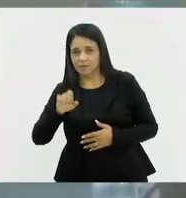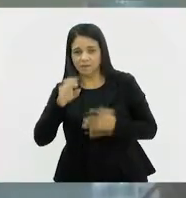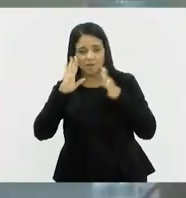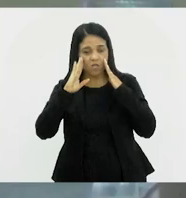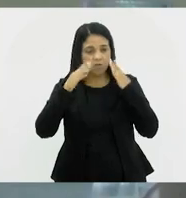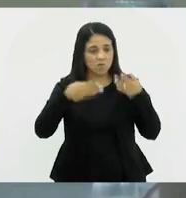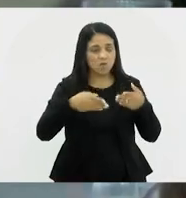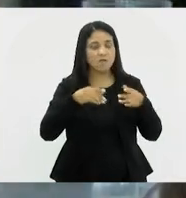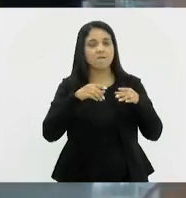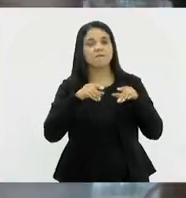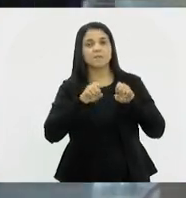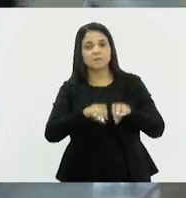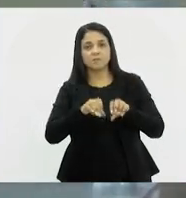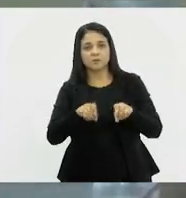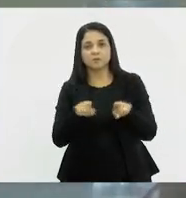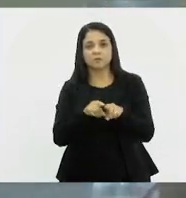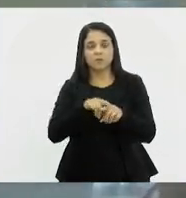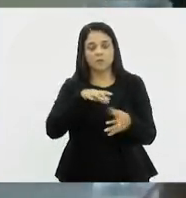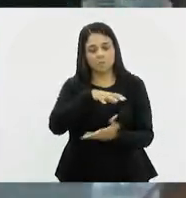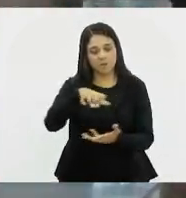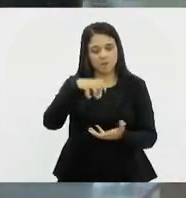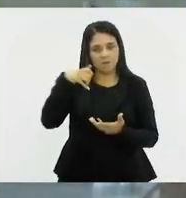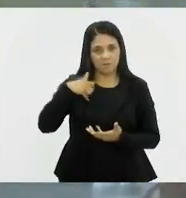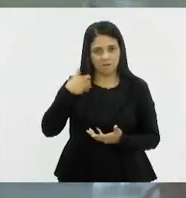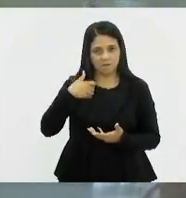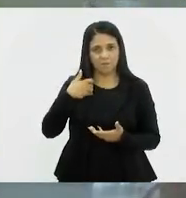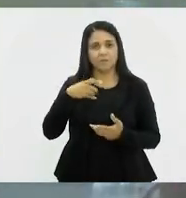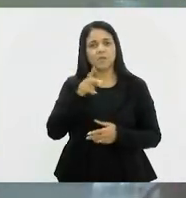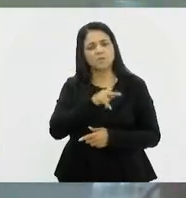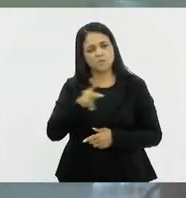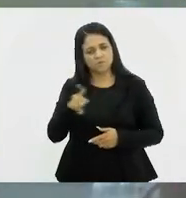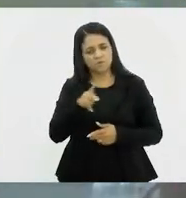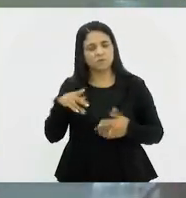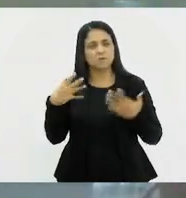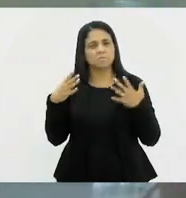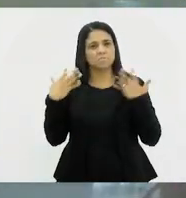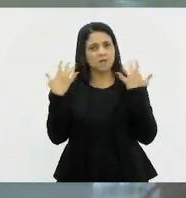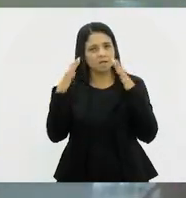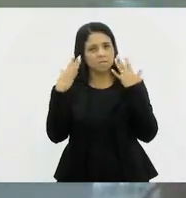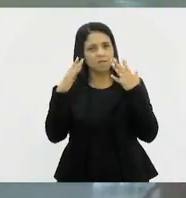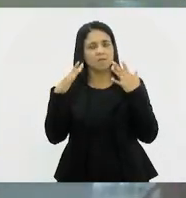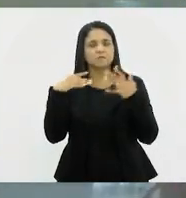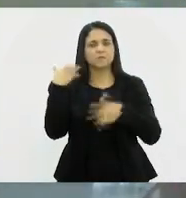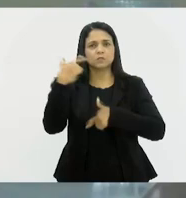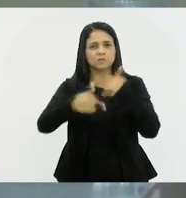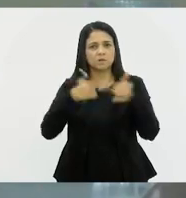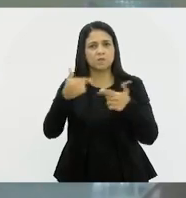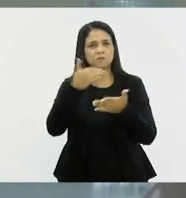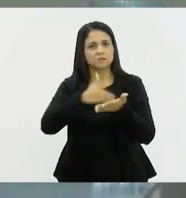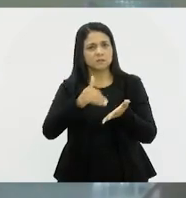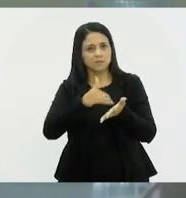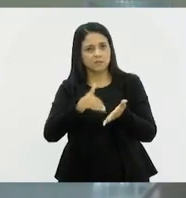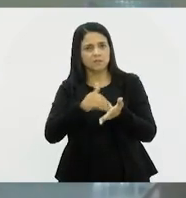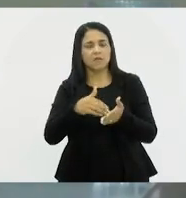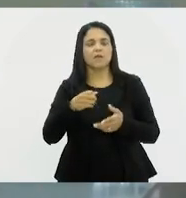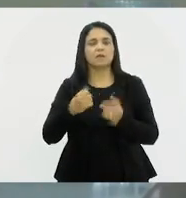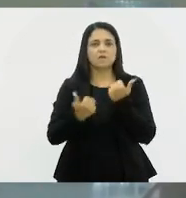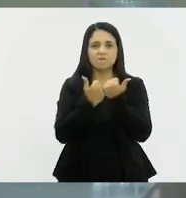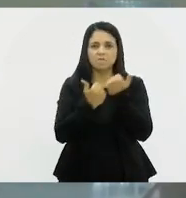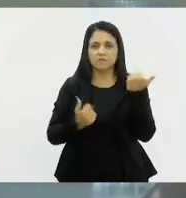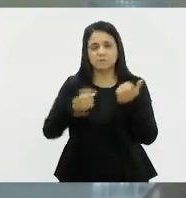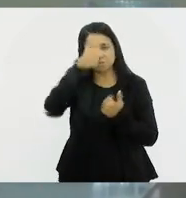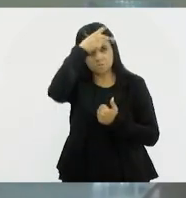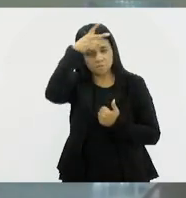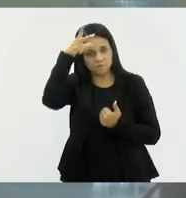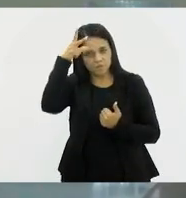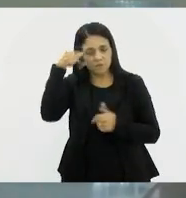para a melhor idade. Parabéns, professora, pelo trabalho que você fez como secretária, como vice-prefeita, que vem desenvolvendo